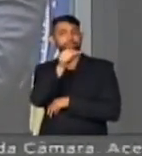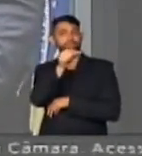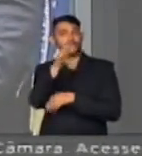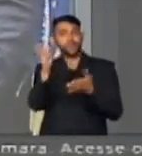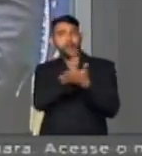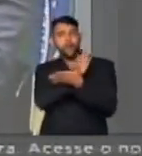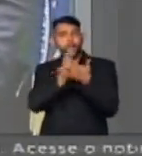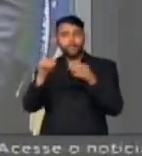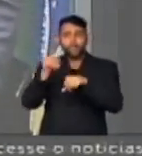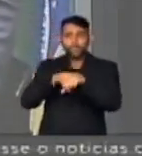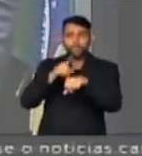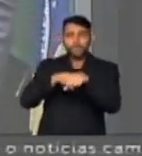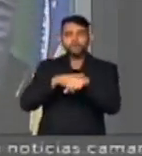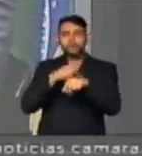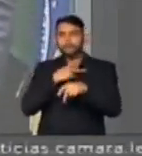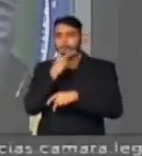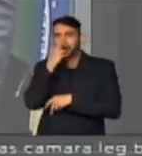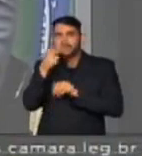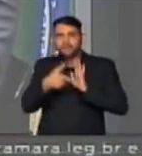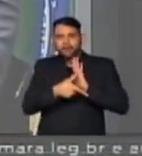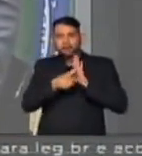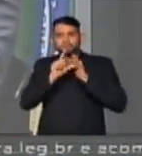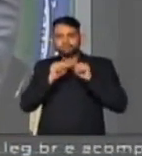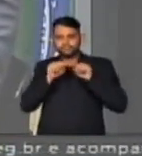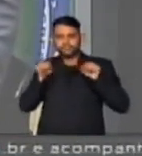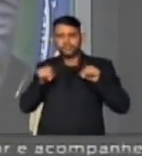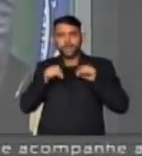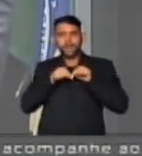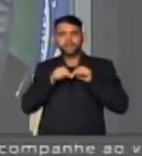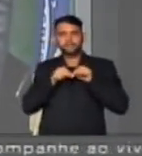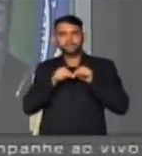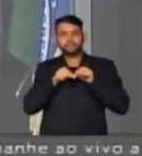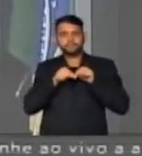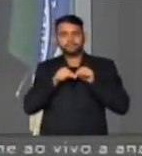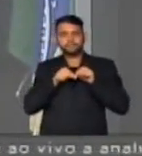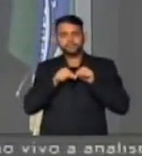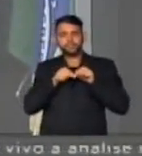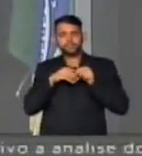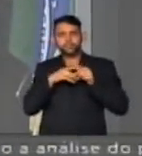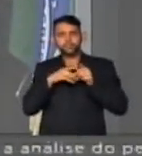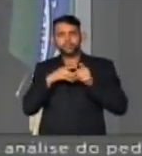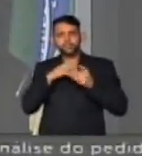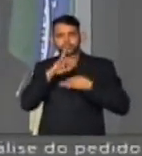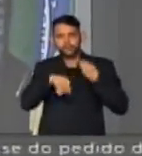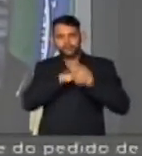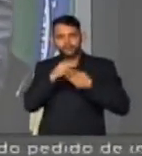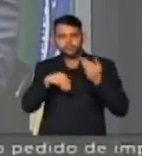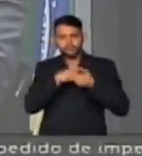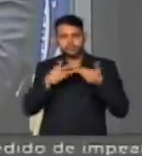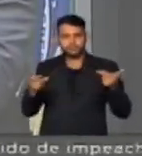em alguns momentos parece a antessala de animação de um prostíbulo.